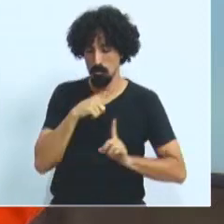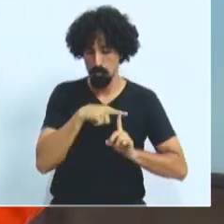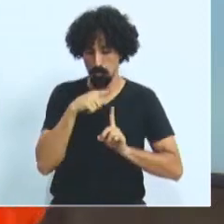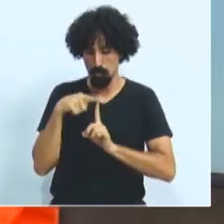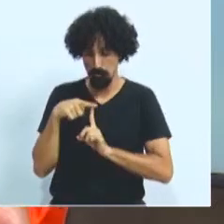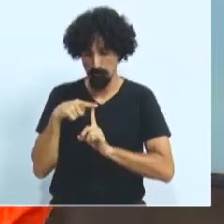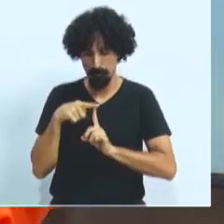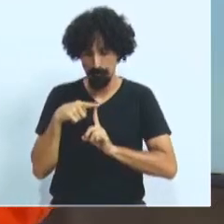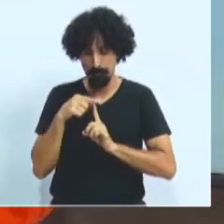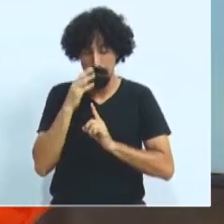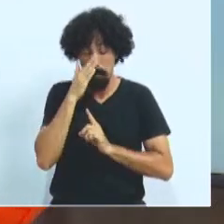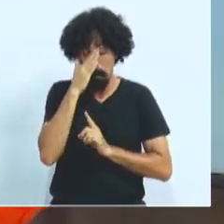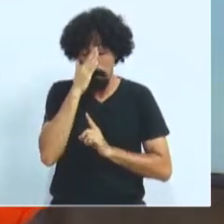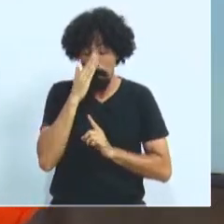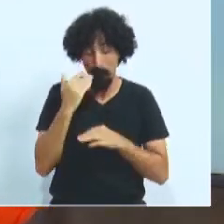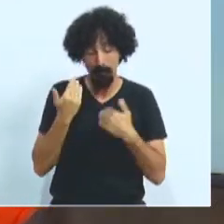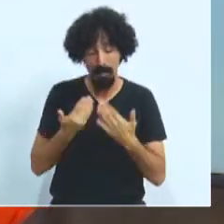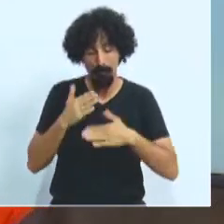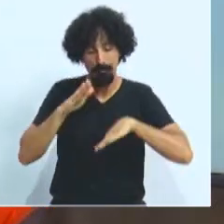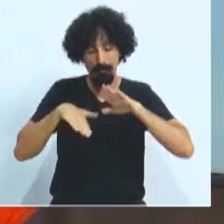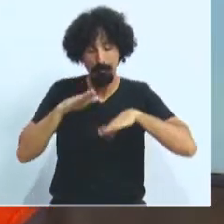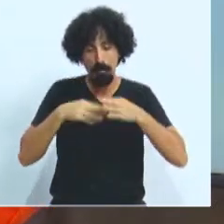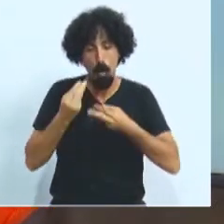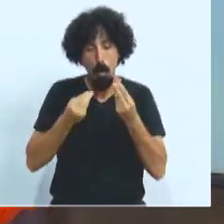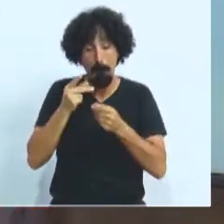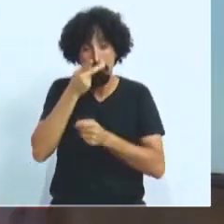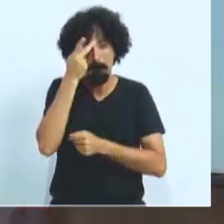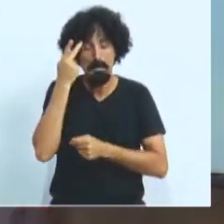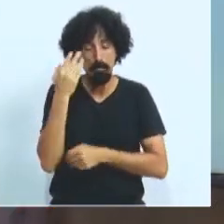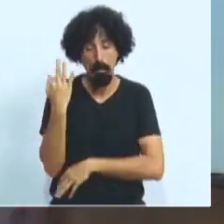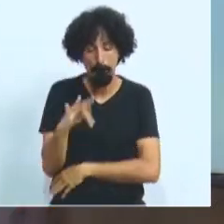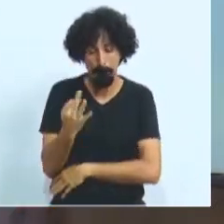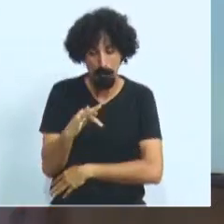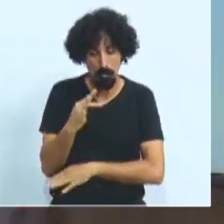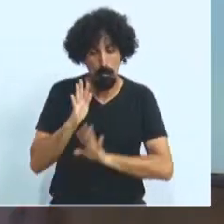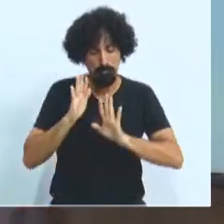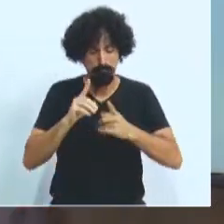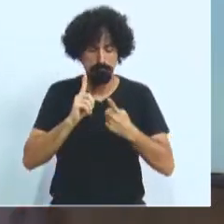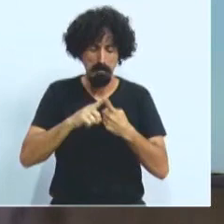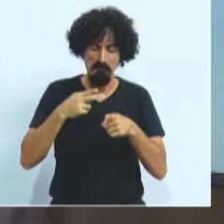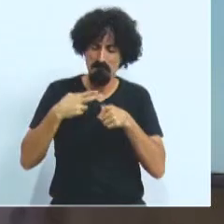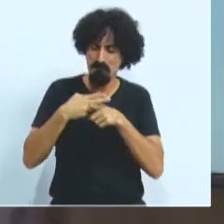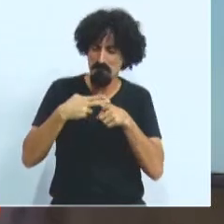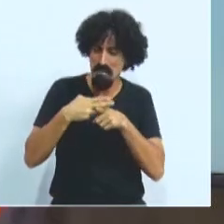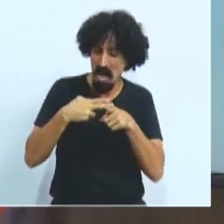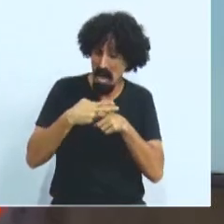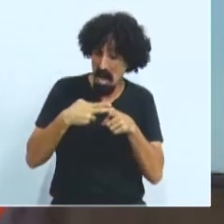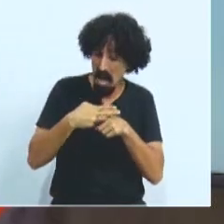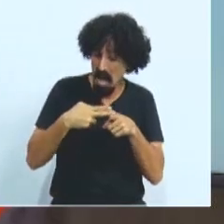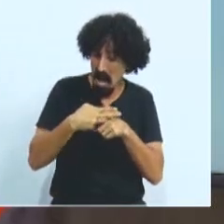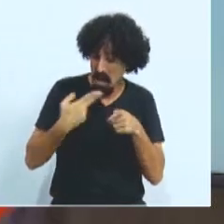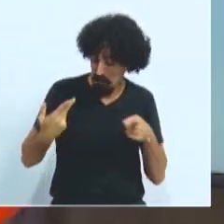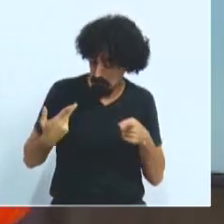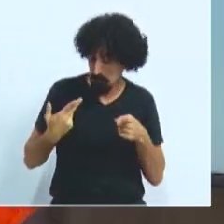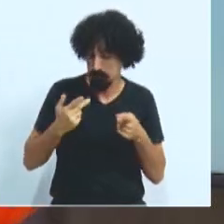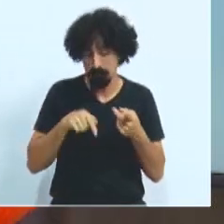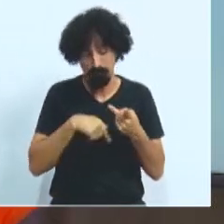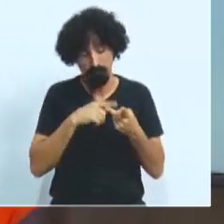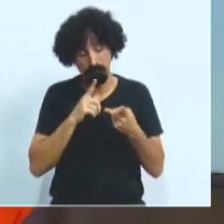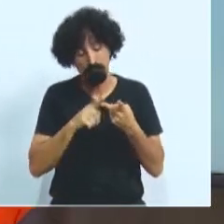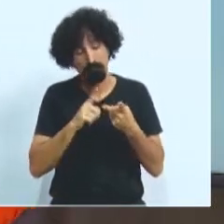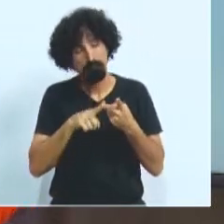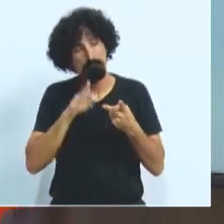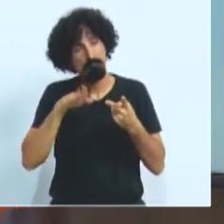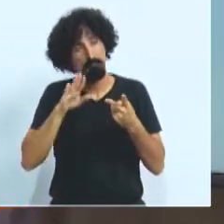lesão. De como a pessoa se machuca, né? Às vezes a pessoa se corta com a faca, né? Faz um corte incisivo. Às vezes a